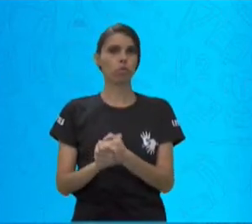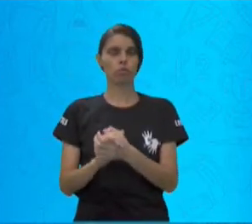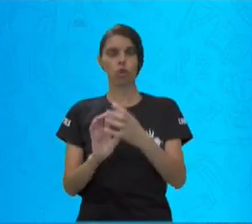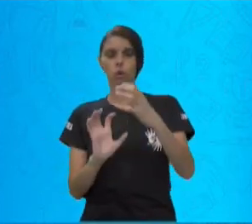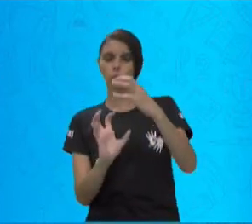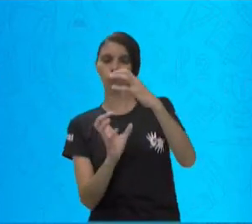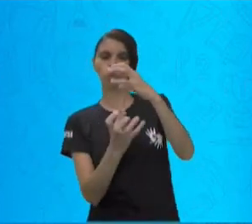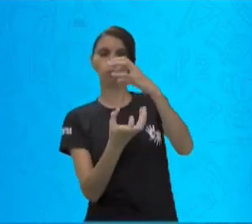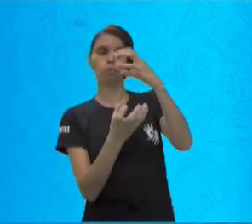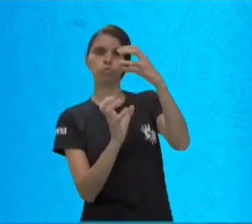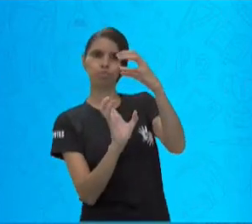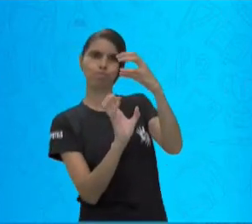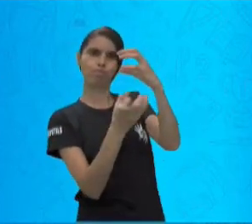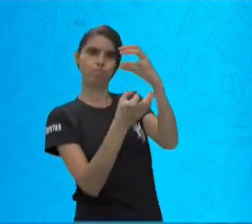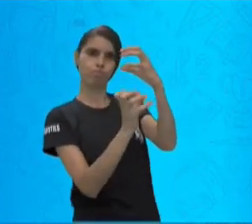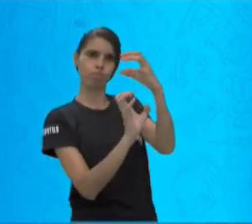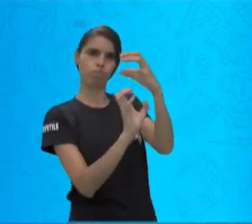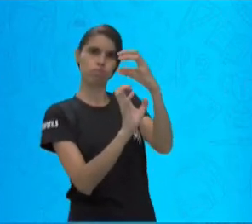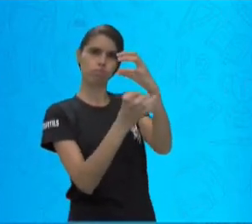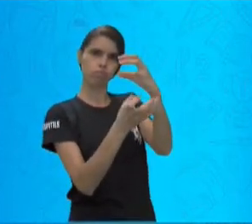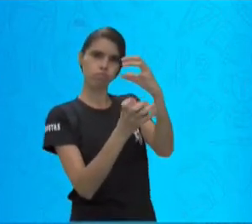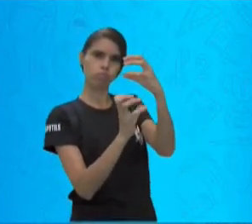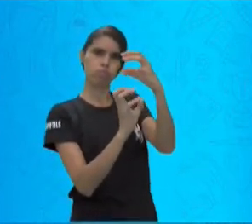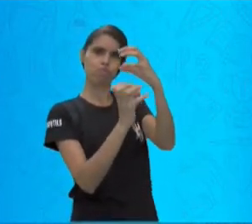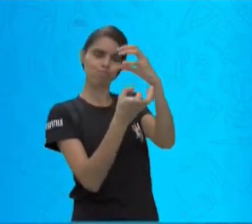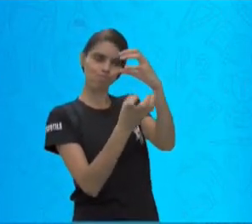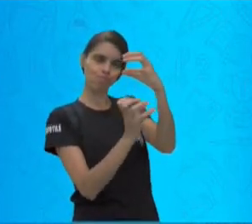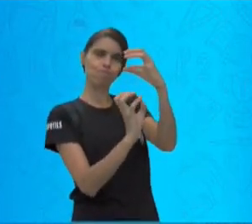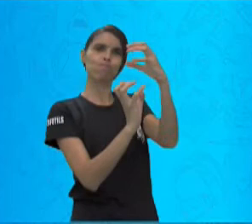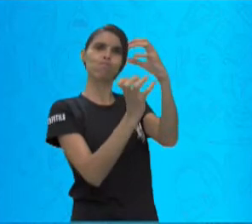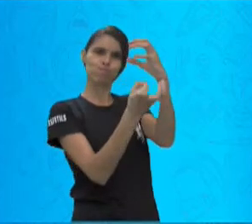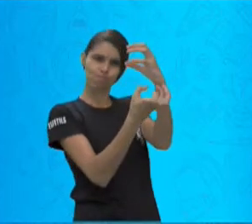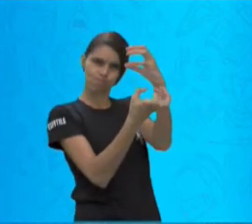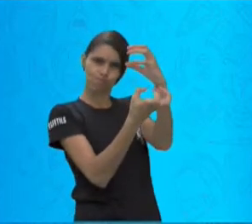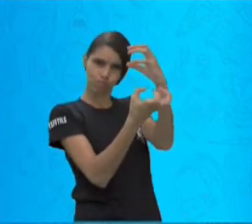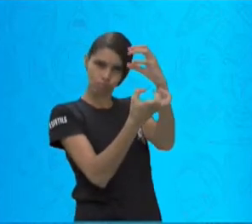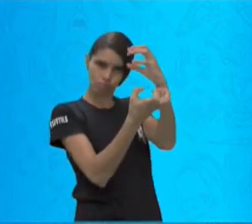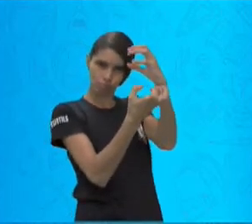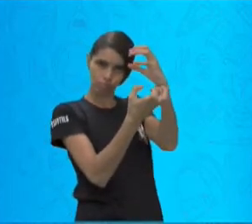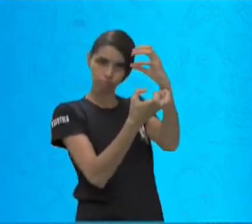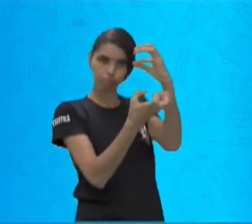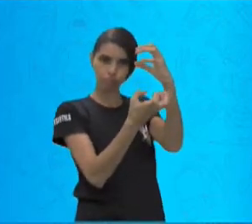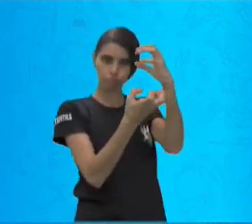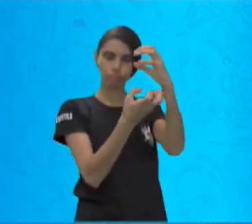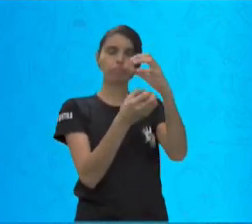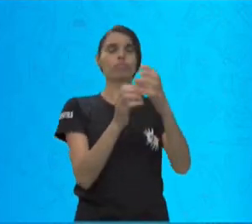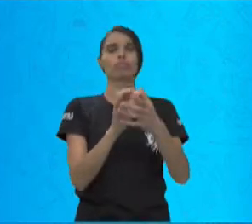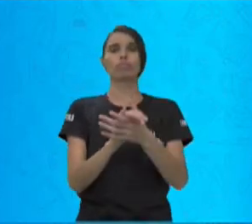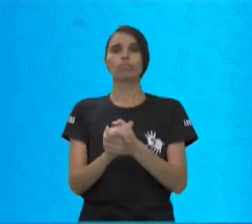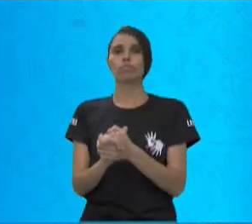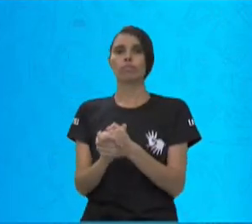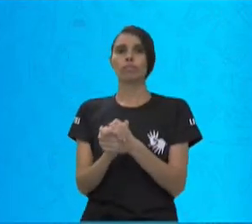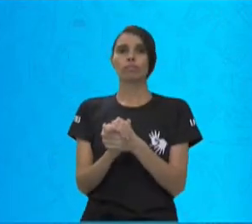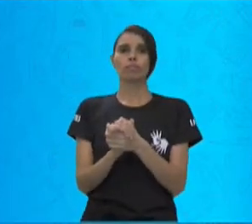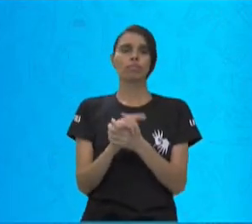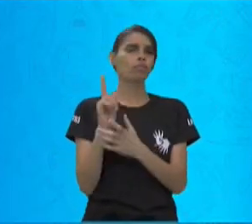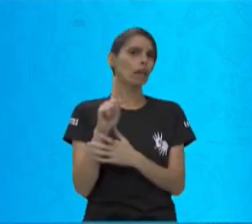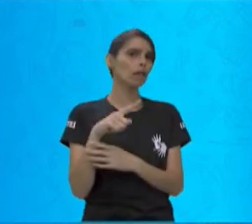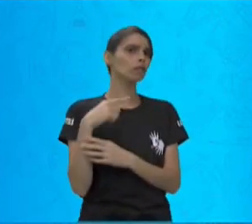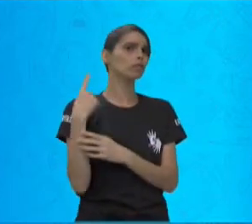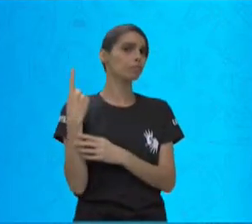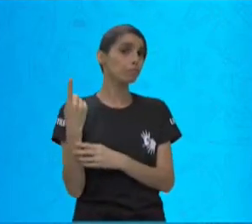e vamos virar e para que fique bem concentrado aqui a bolinha dentro da sacola